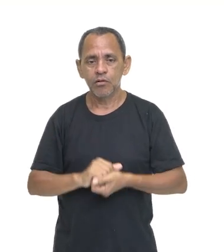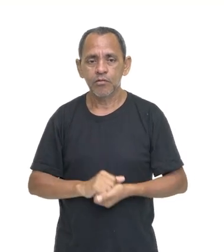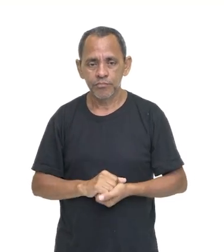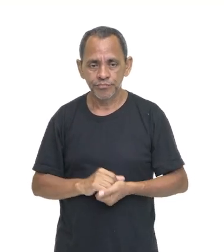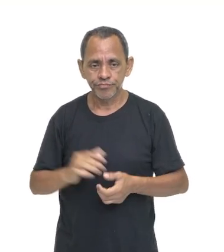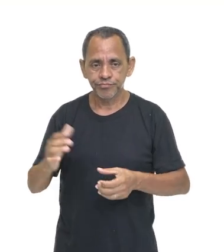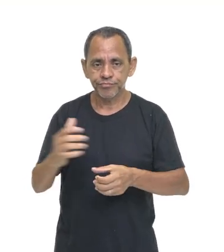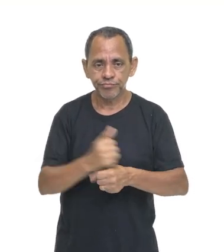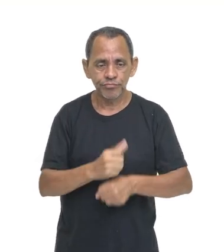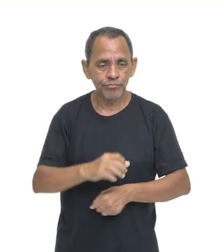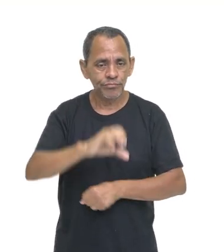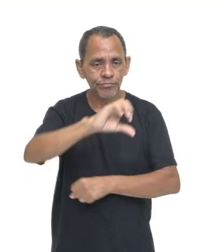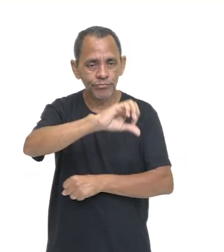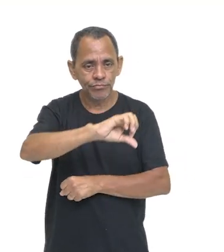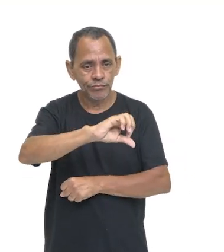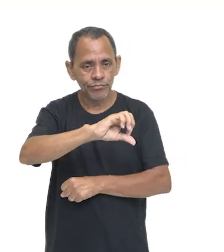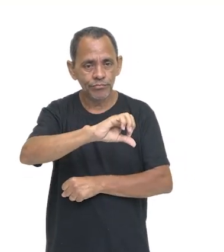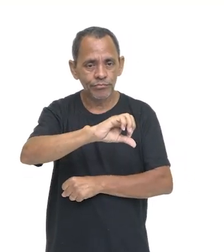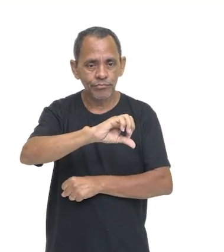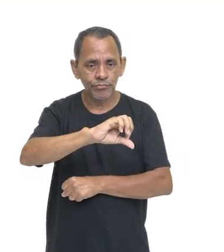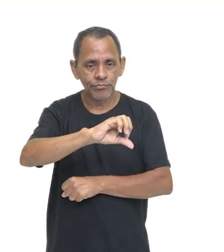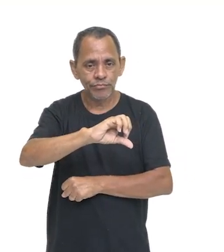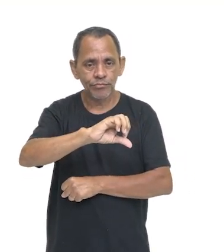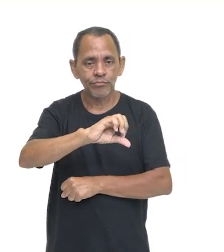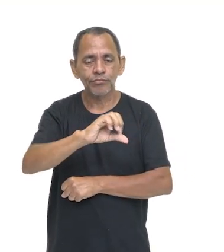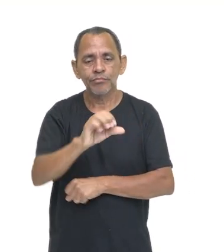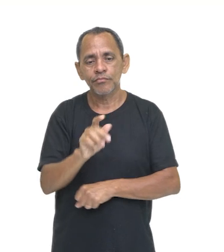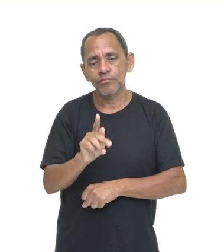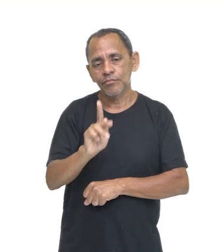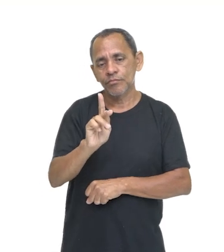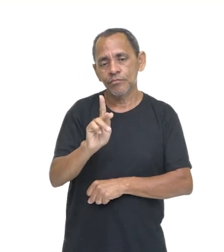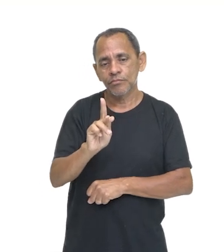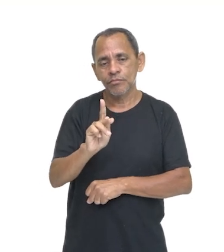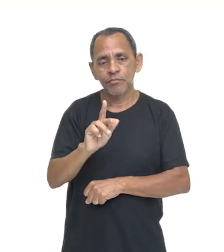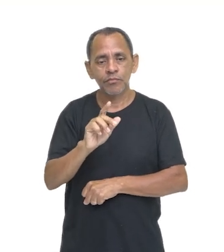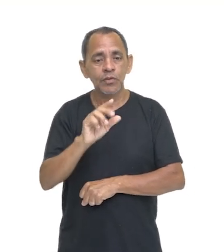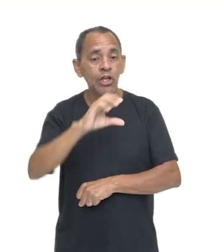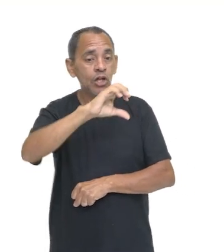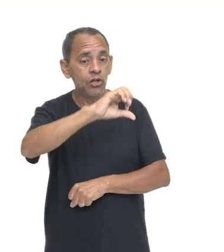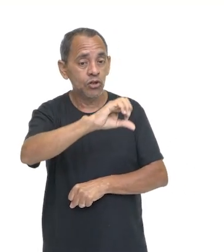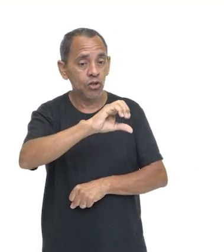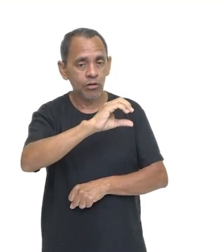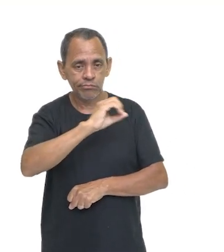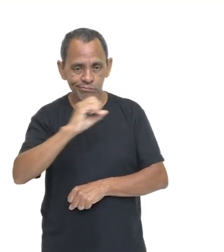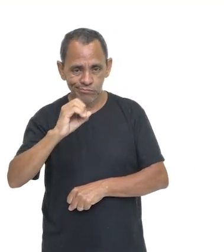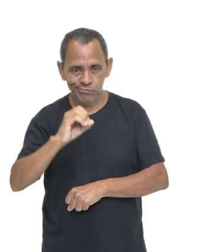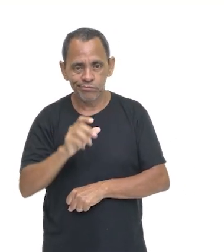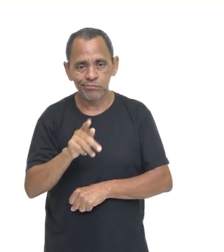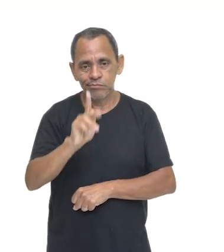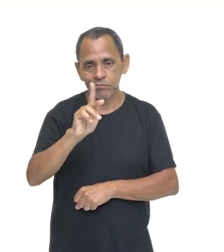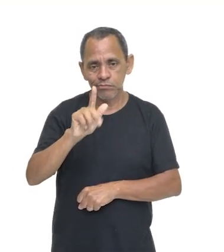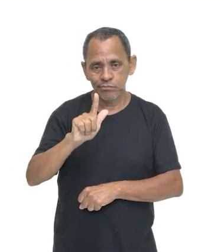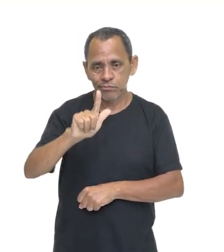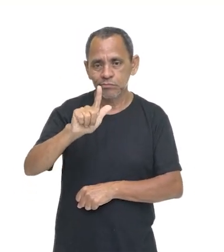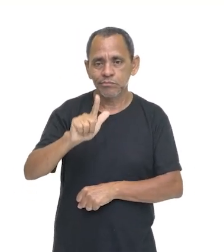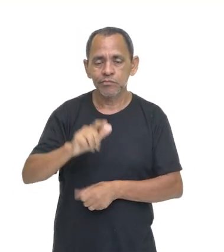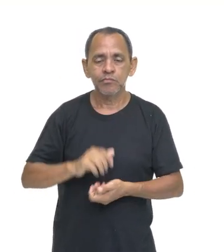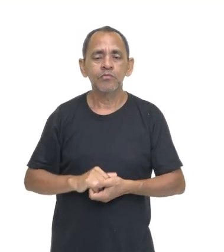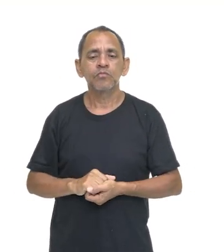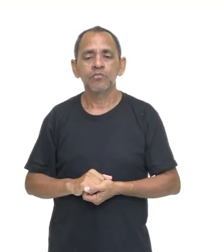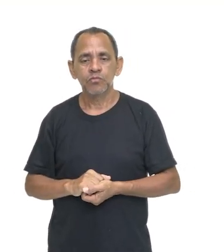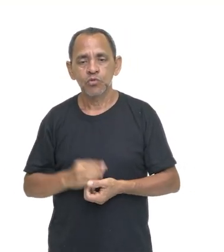melhor, 9.000 quilogramas em arroba? Pessoal, você vai fazer o seguinte, é uma divisão. Ó. Tu vai pegar